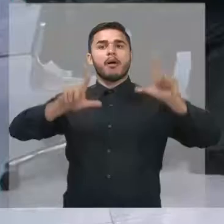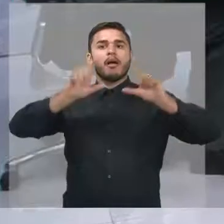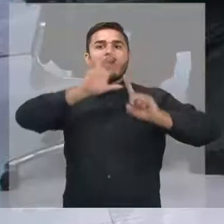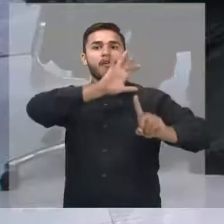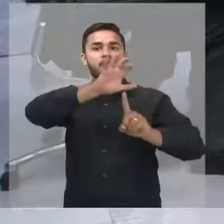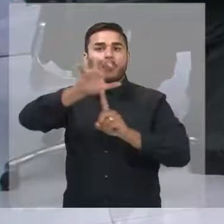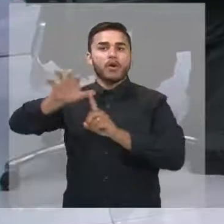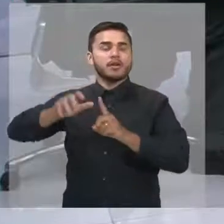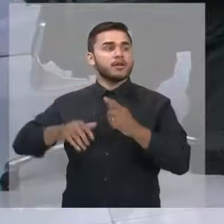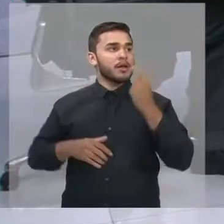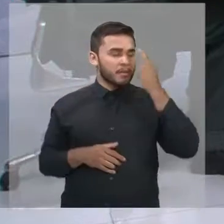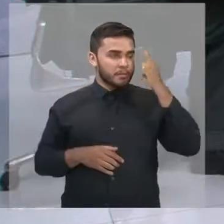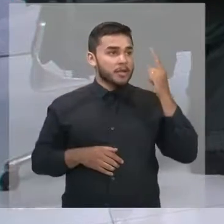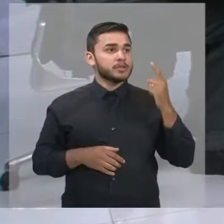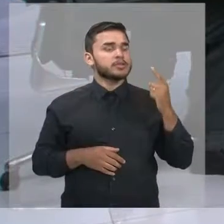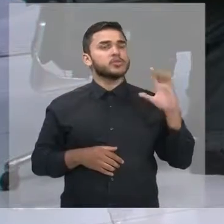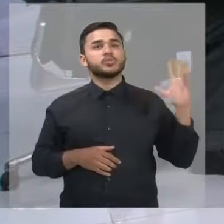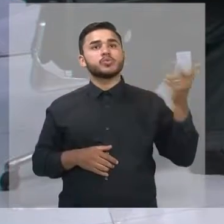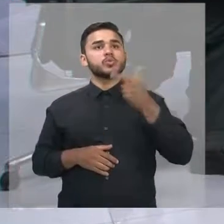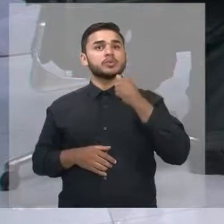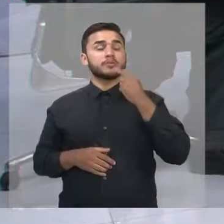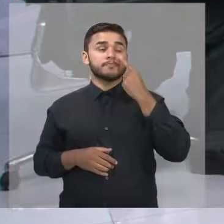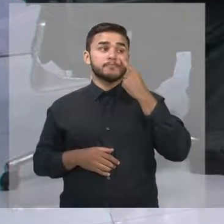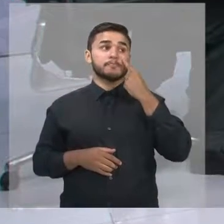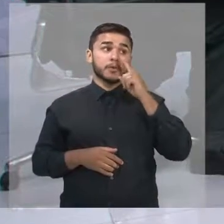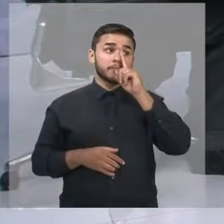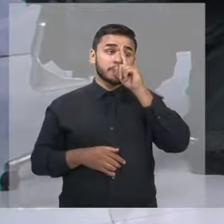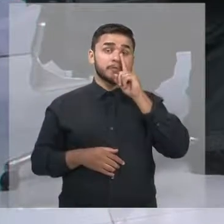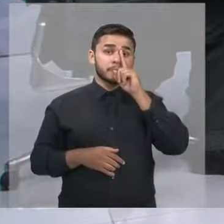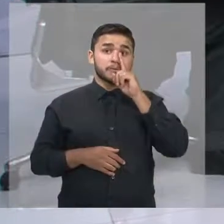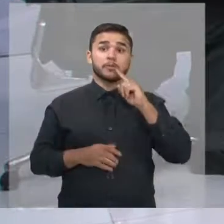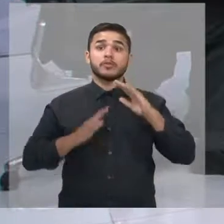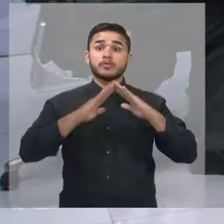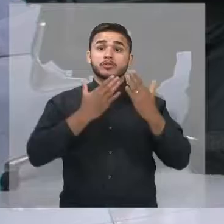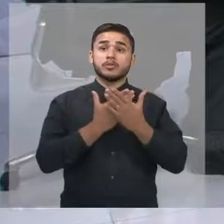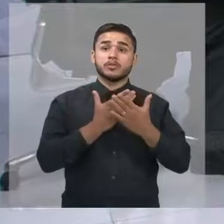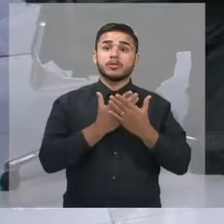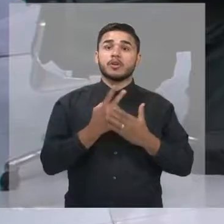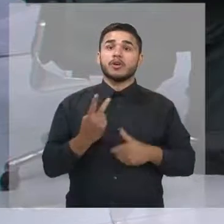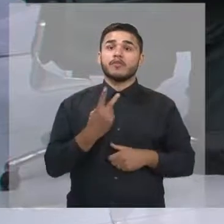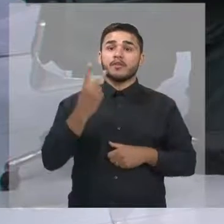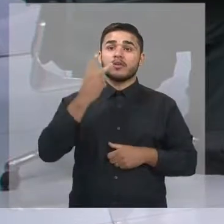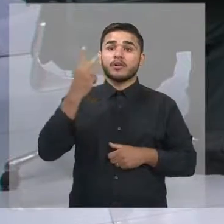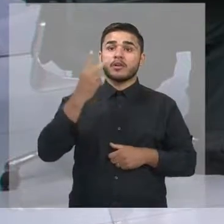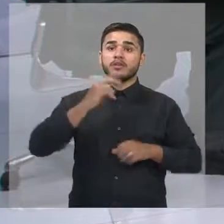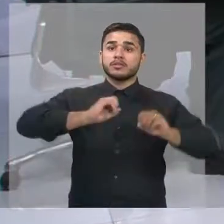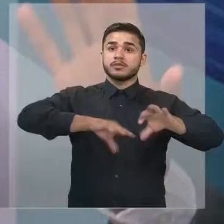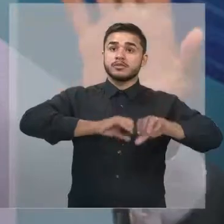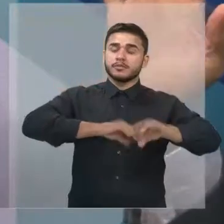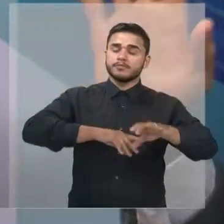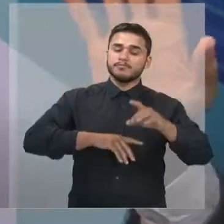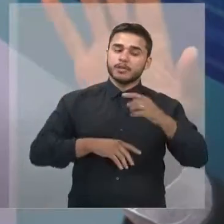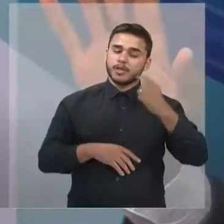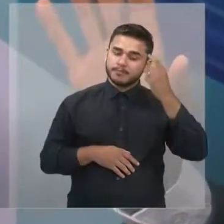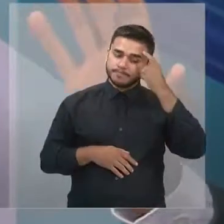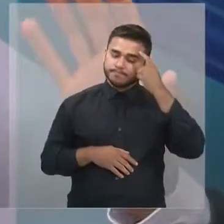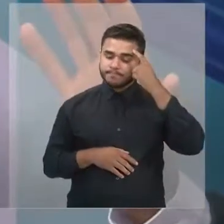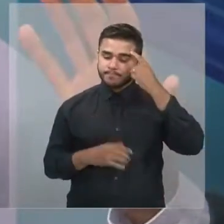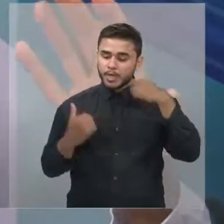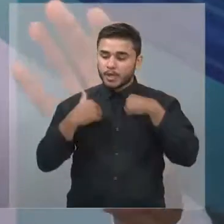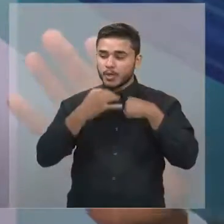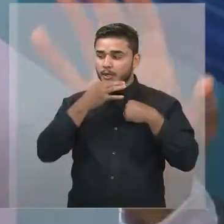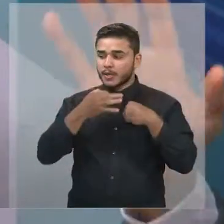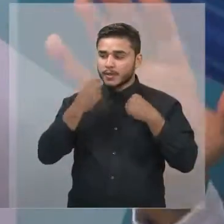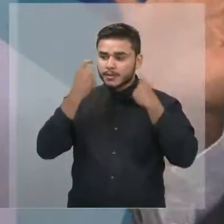uma provocação. E está se querendo criar uma nova moral oficial. Isso é muito perigoso. Quando você fala em escola ensinar valores, eu fico preocupado,